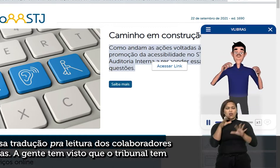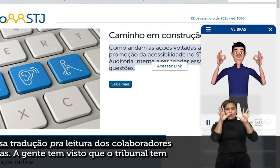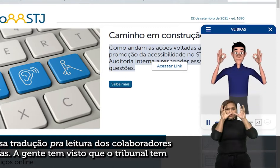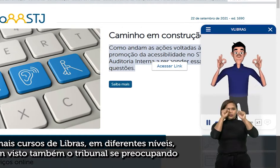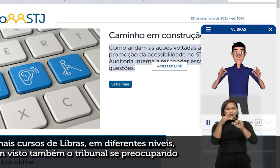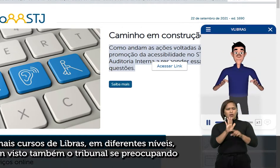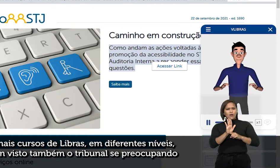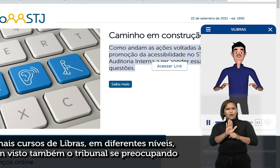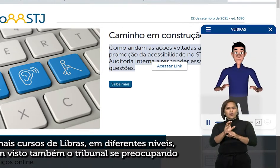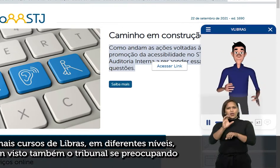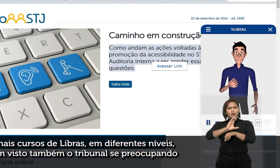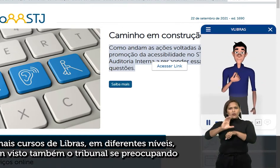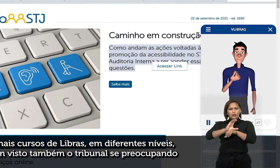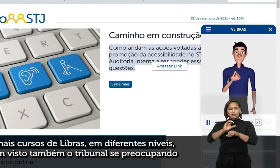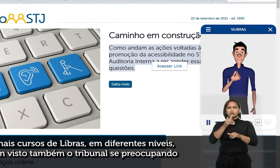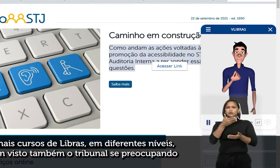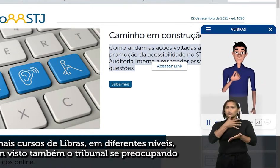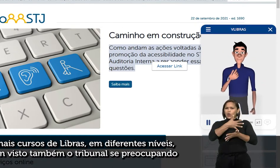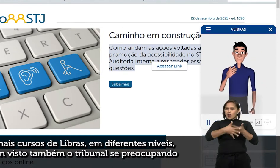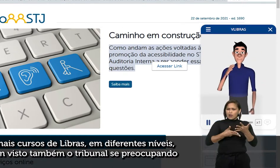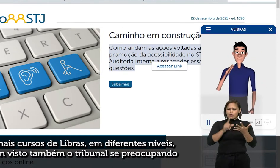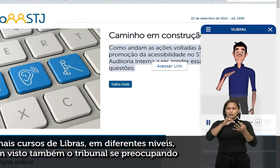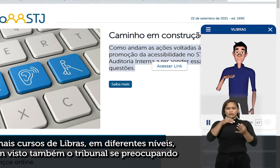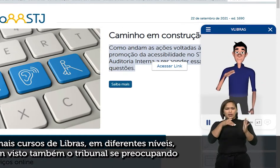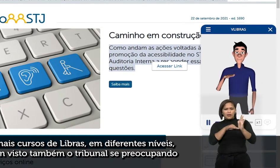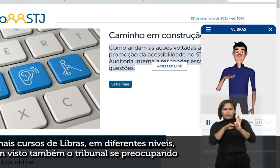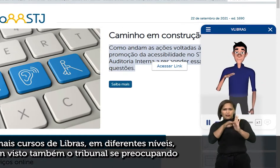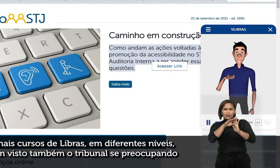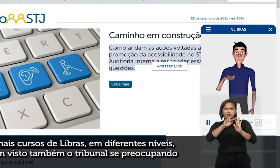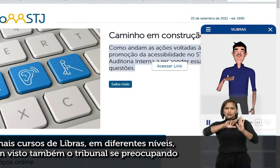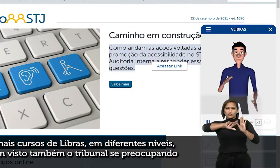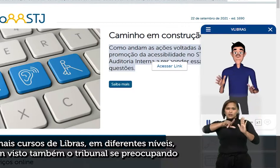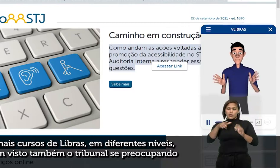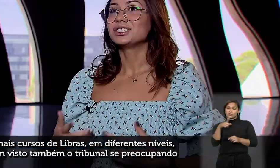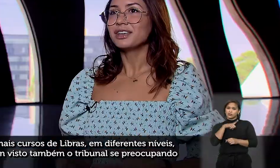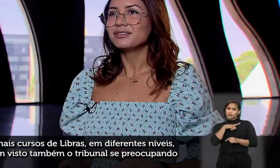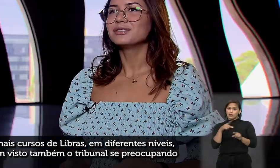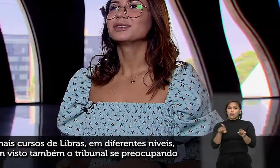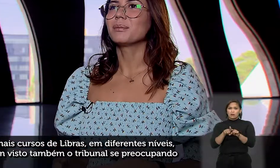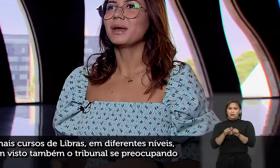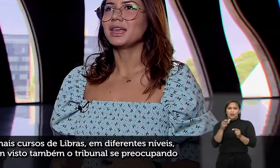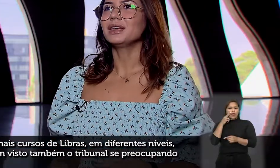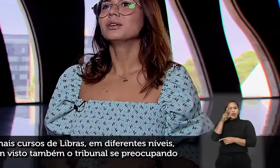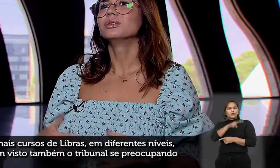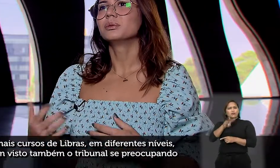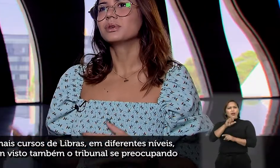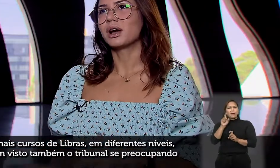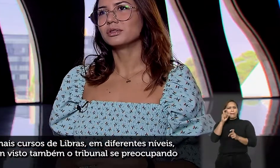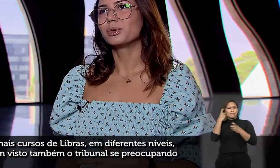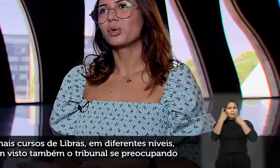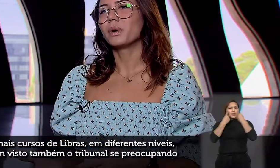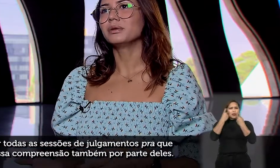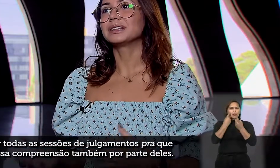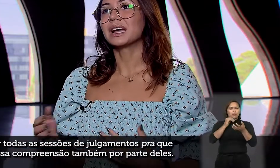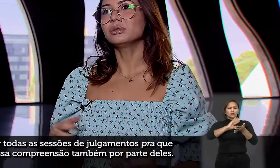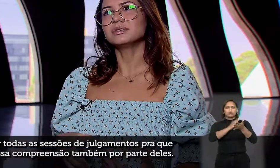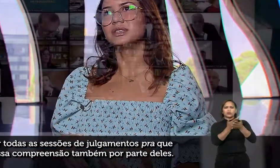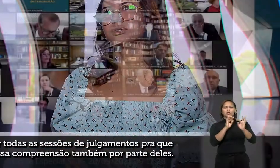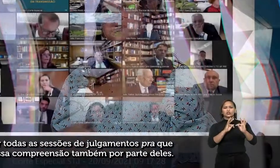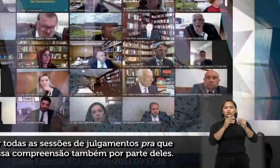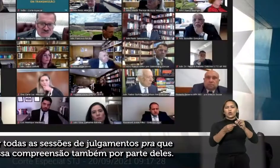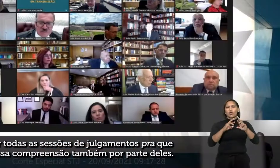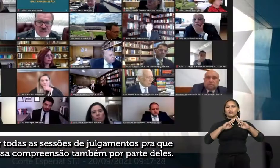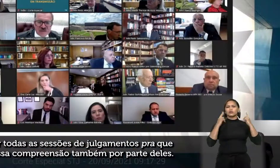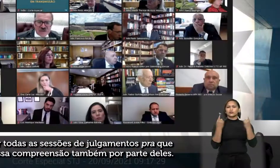visto que o tribunal tem oferecido mais cursos de Libras, né, em diferentes níveis. E a gente tem visto também o tribunal se preocupando em